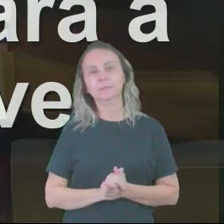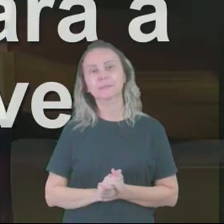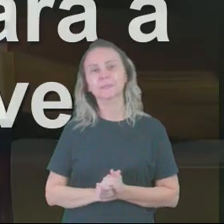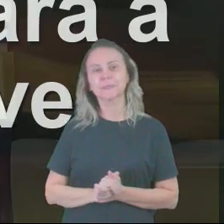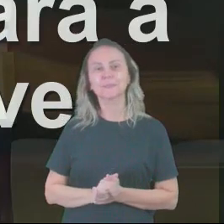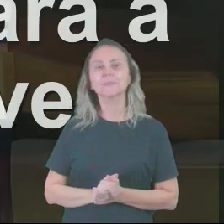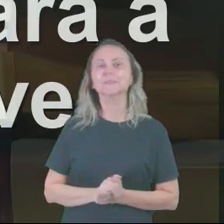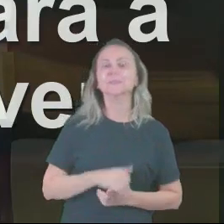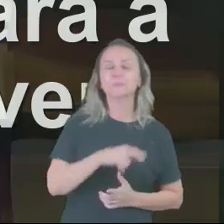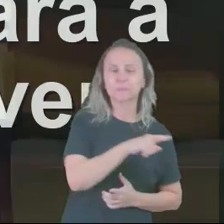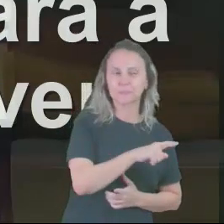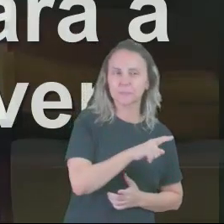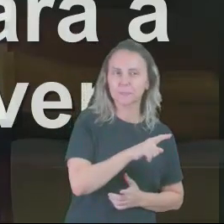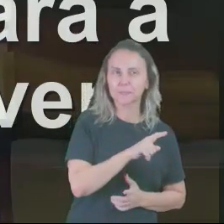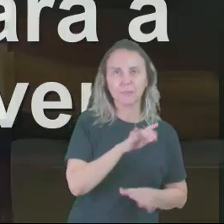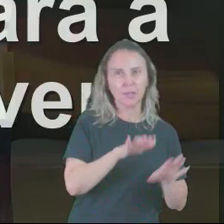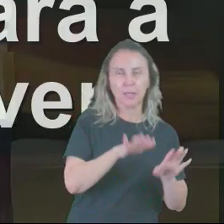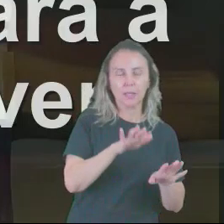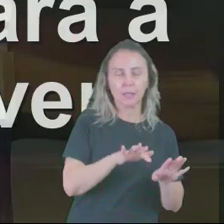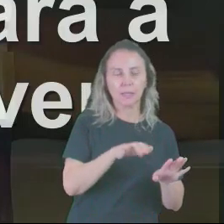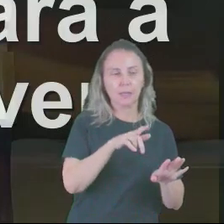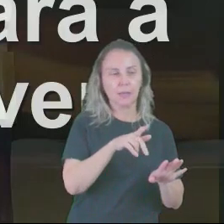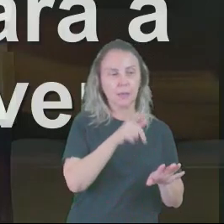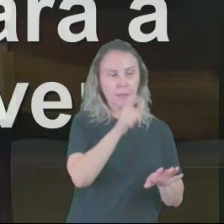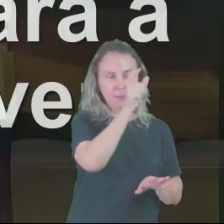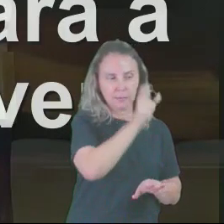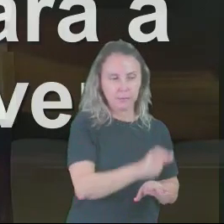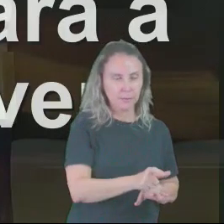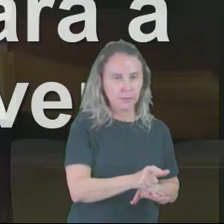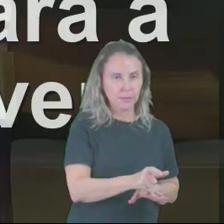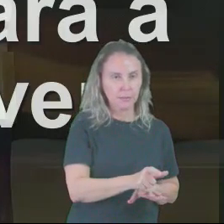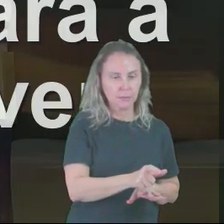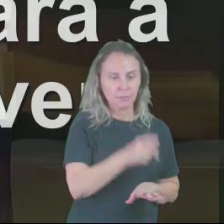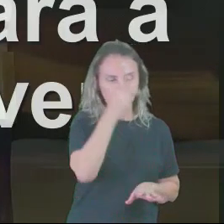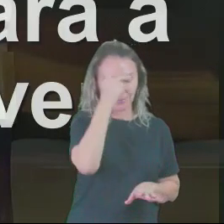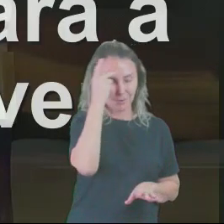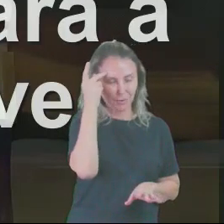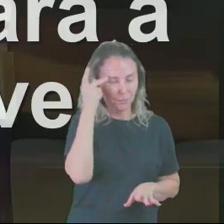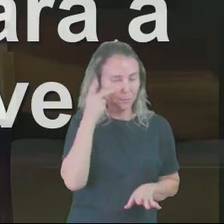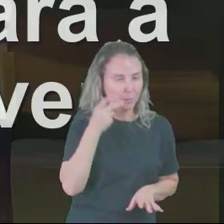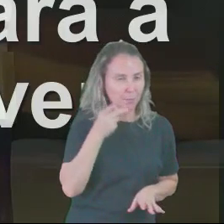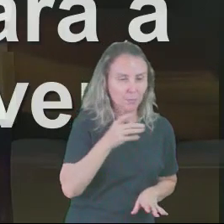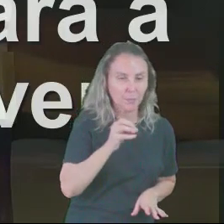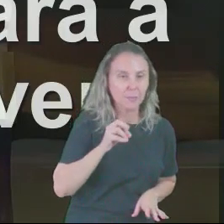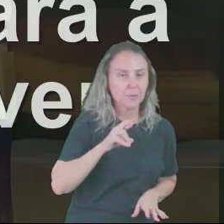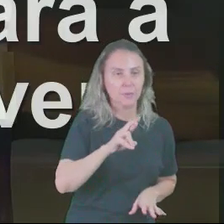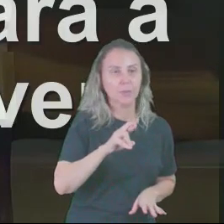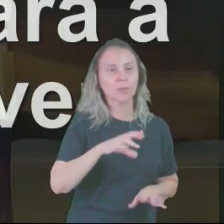e ele pode ser o pior e a pior mulher do mundo ela é sua pai e sua mãe